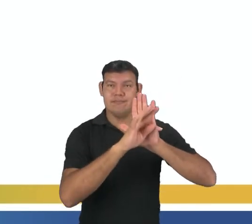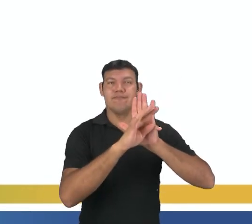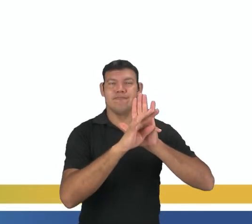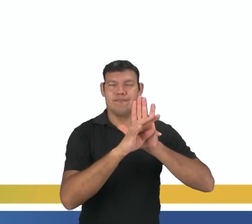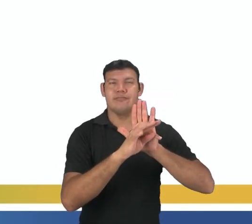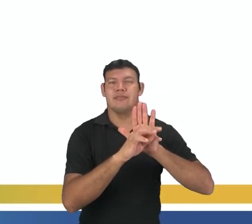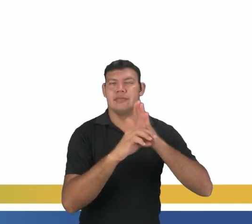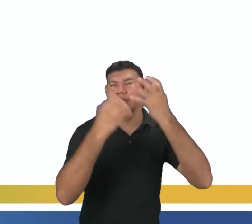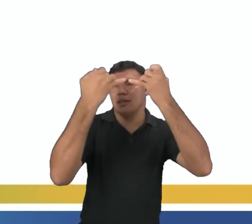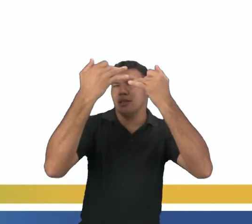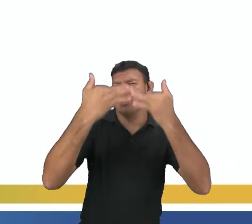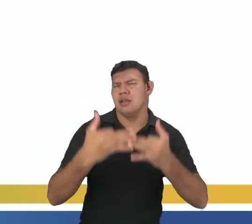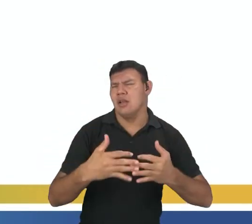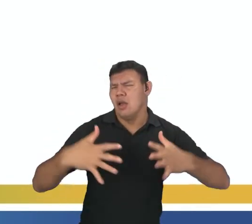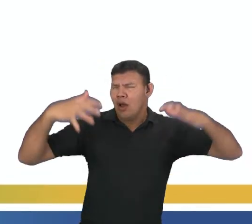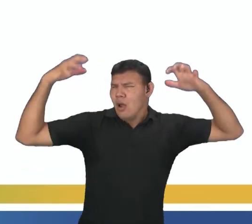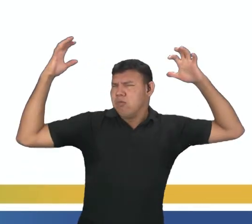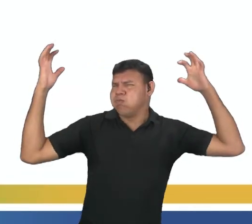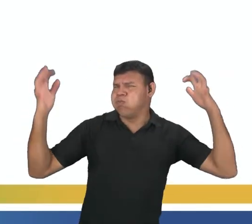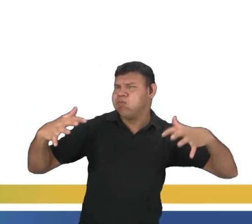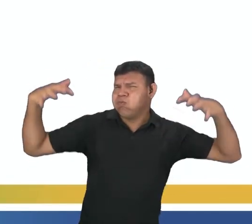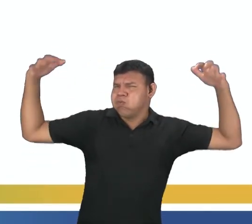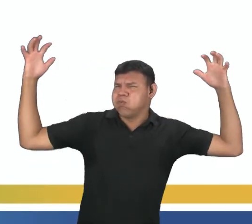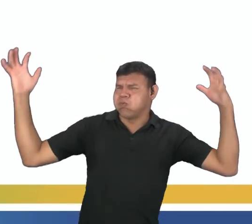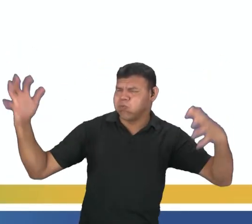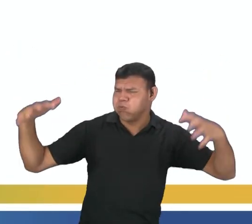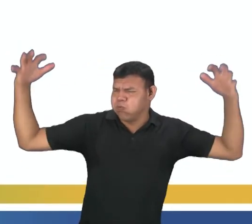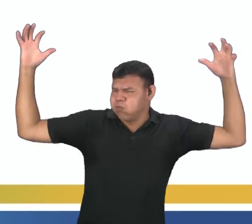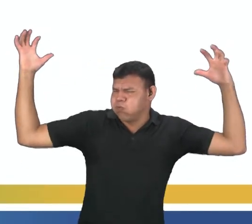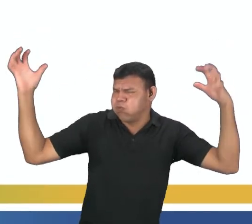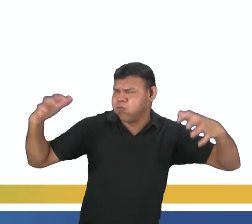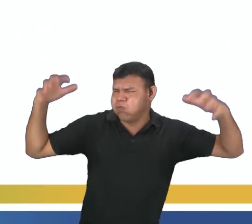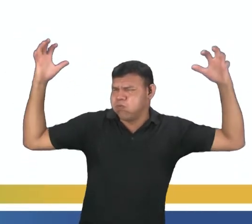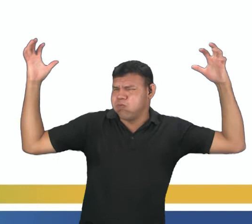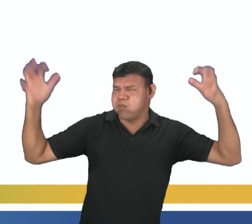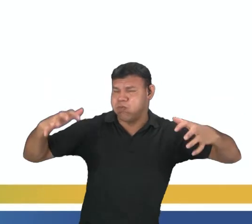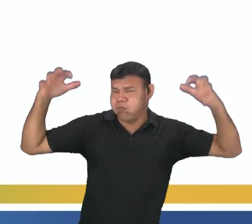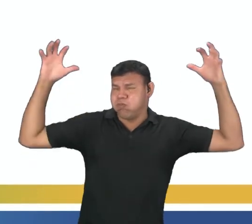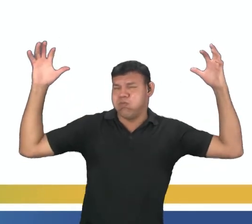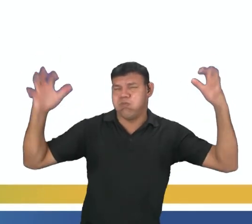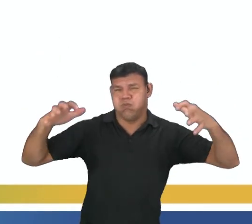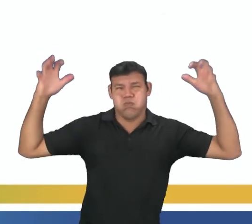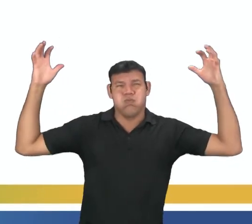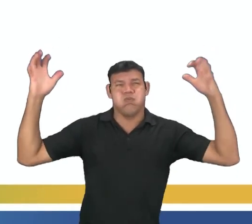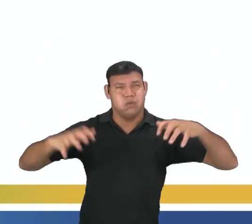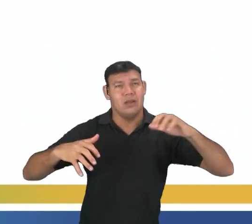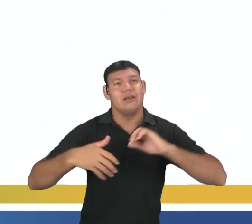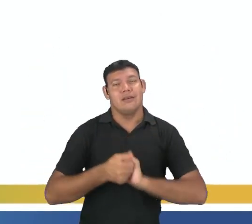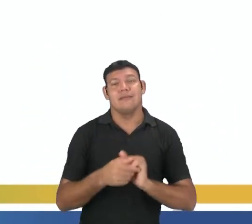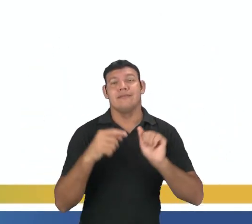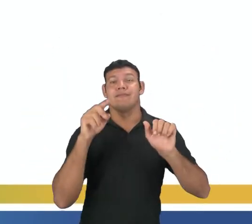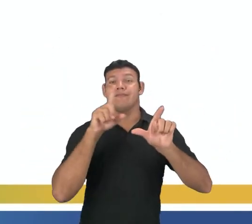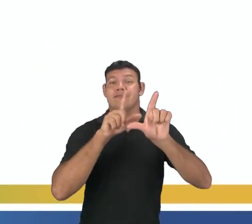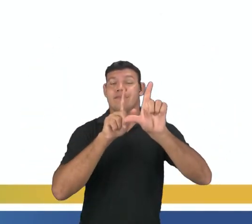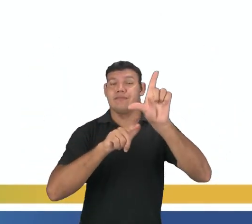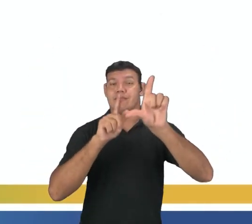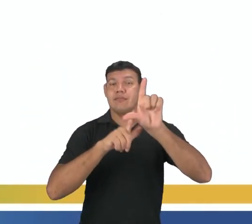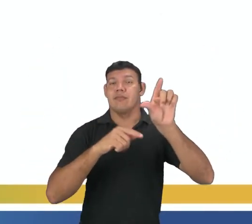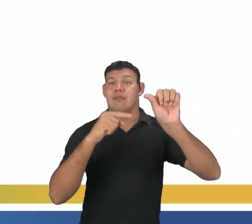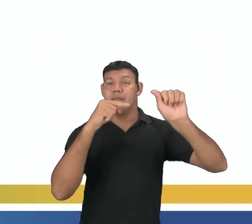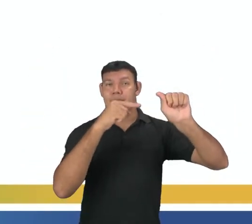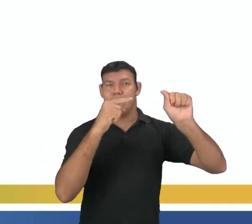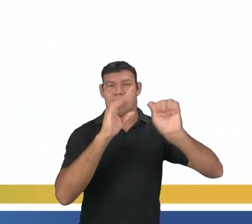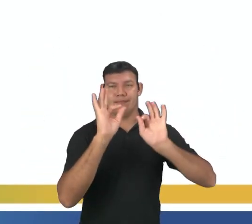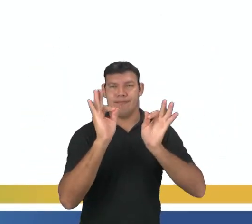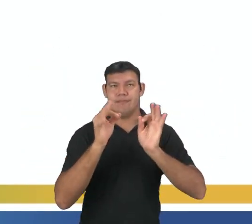E o texto fala que era uma grande tempestade, uma forte tempestade. Então, fortemente, né?